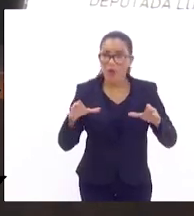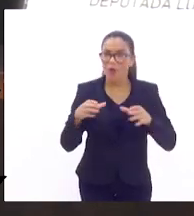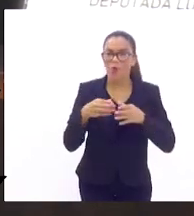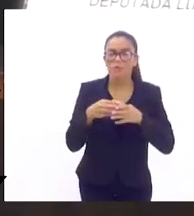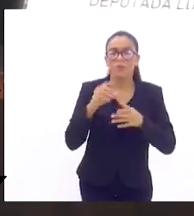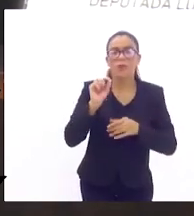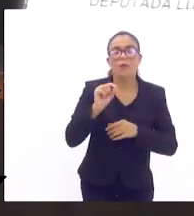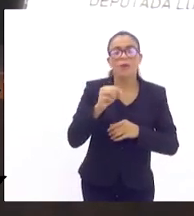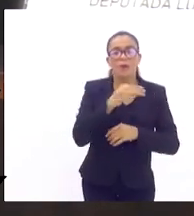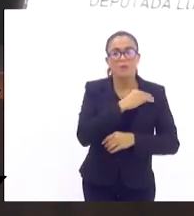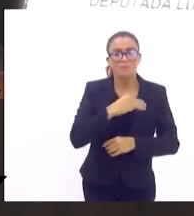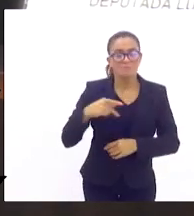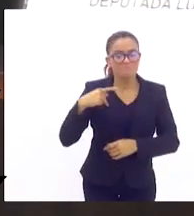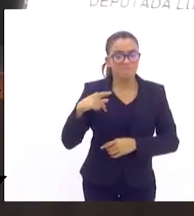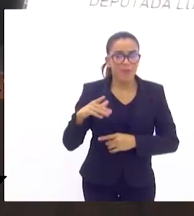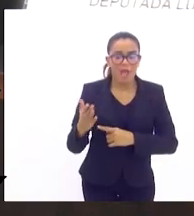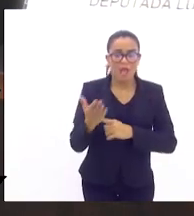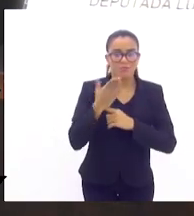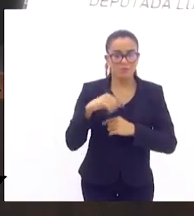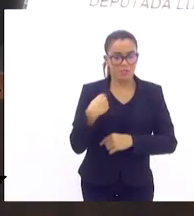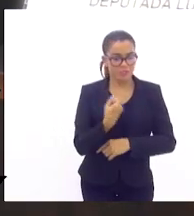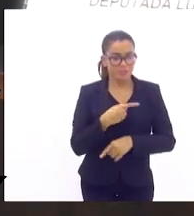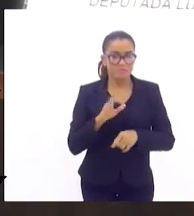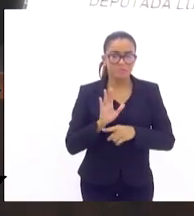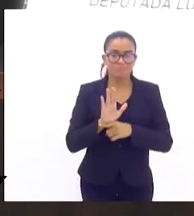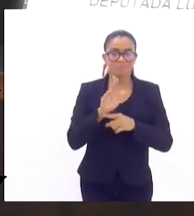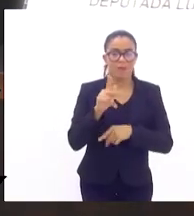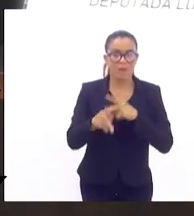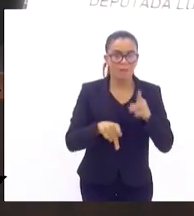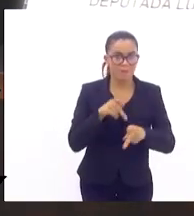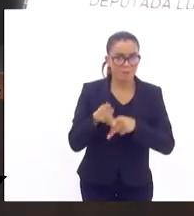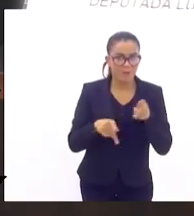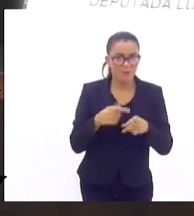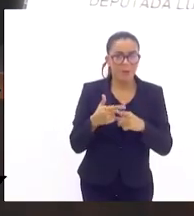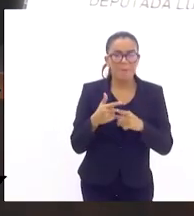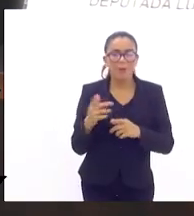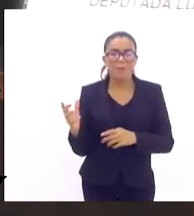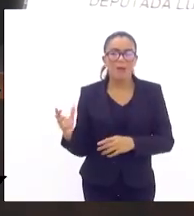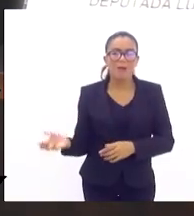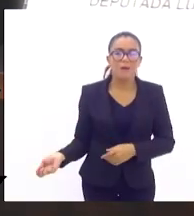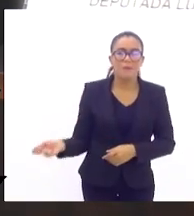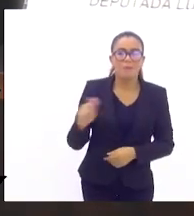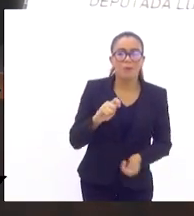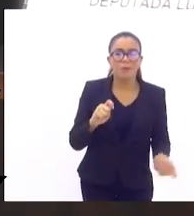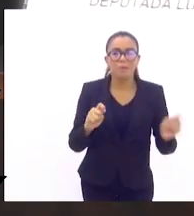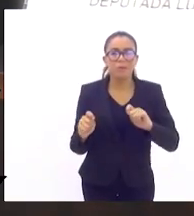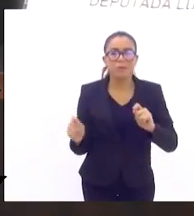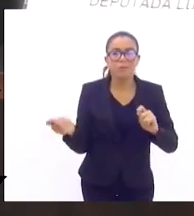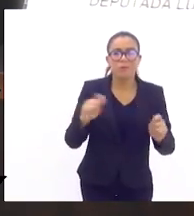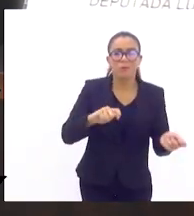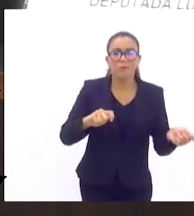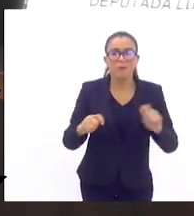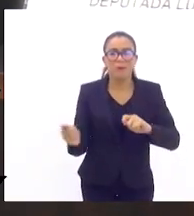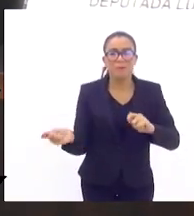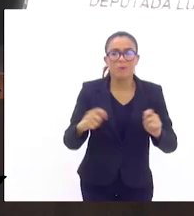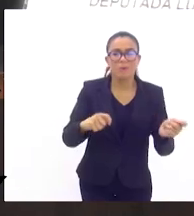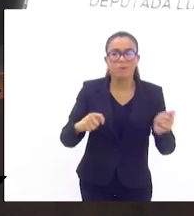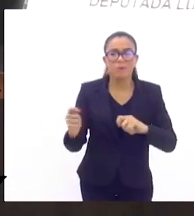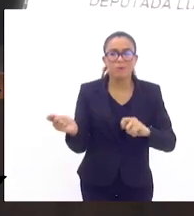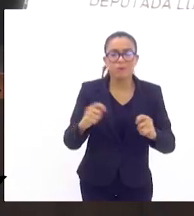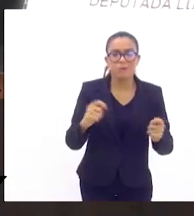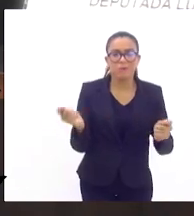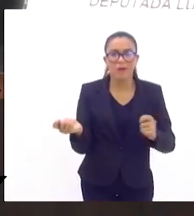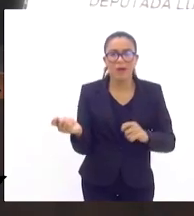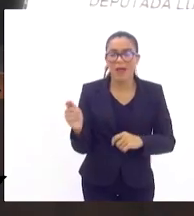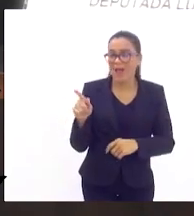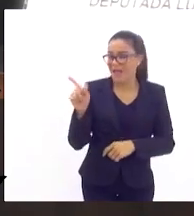é o Ministério Público para ajudar a gente e a população nesse sentido. Porque está um jogo de empurra, um joga para a prefeitura joga para